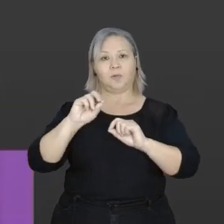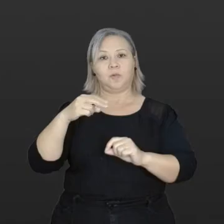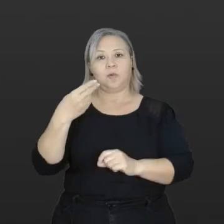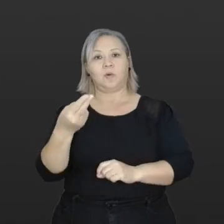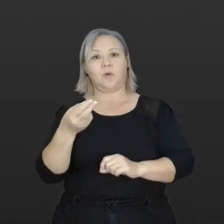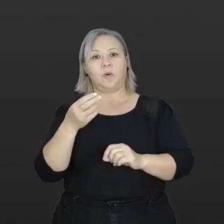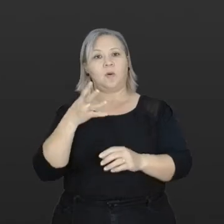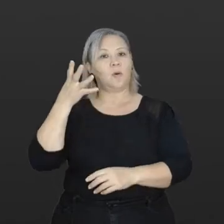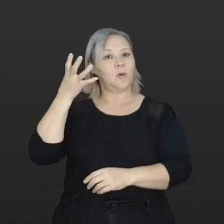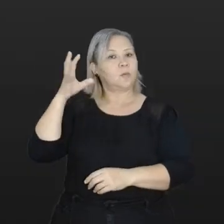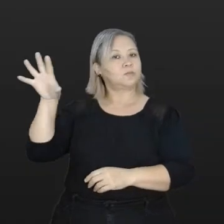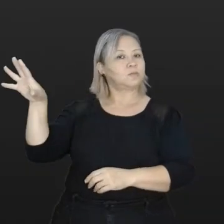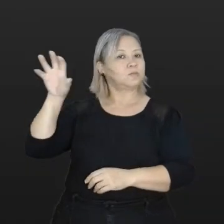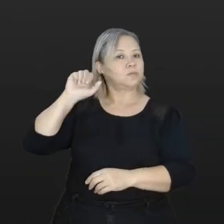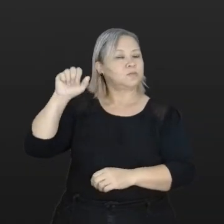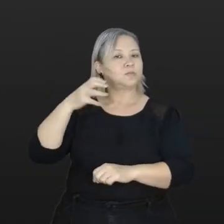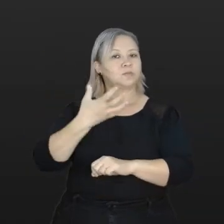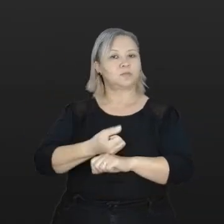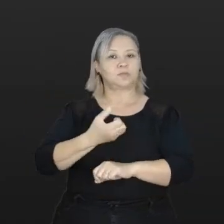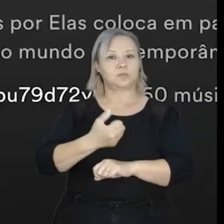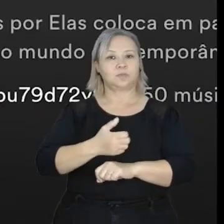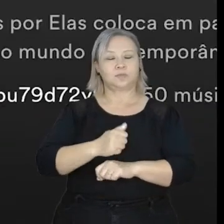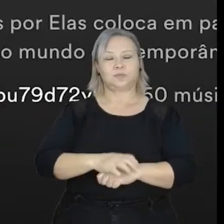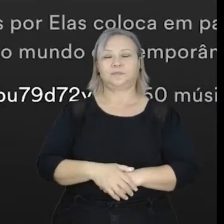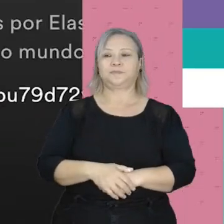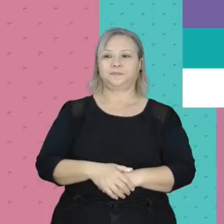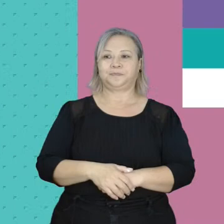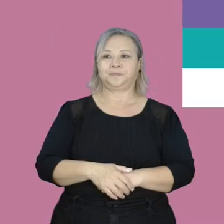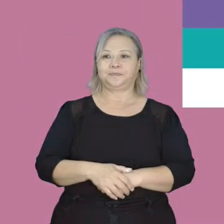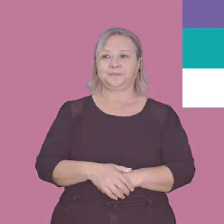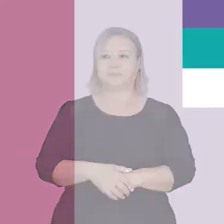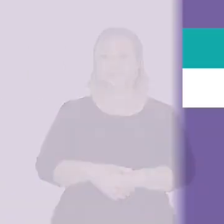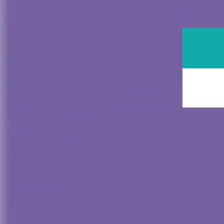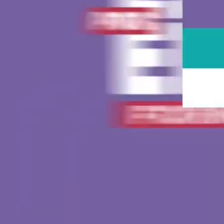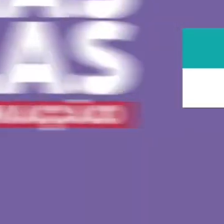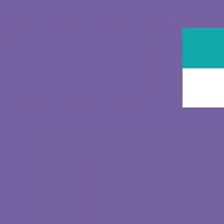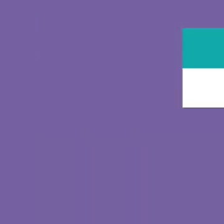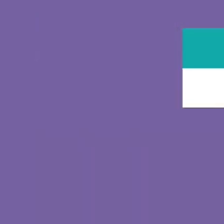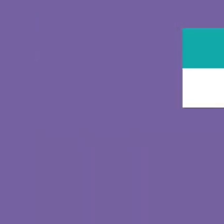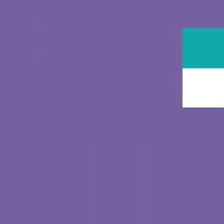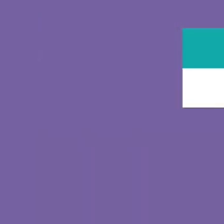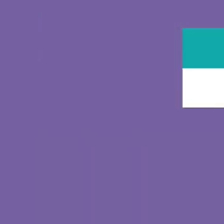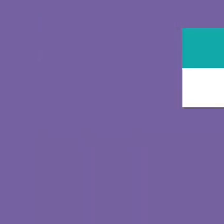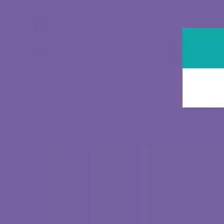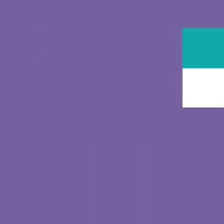em formato de podcast no Spotify.